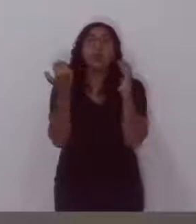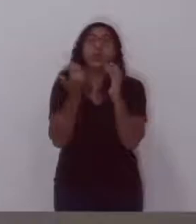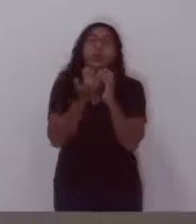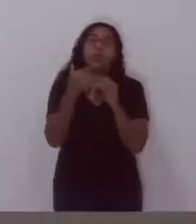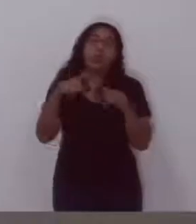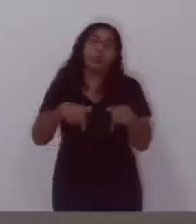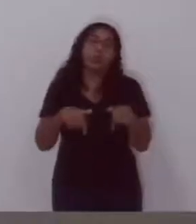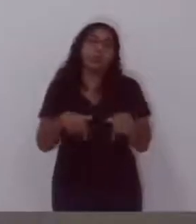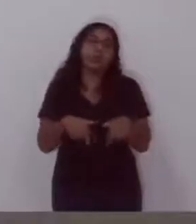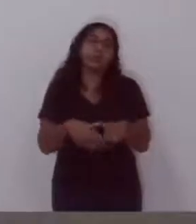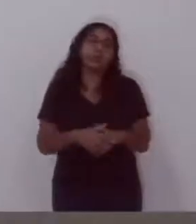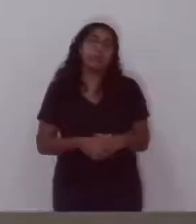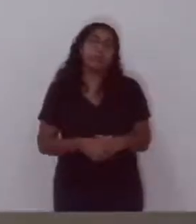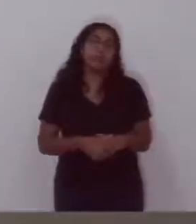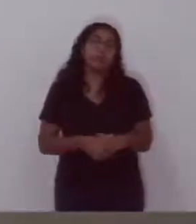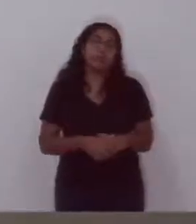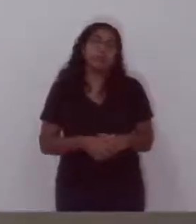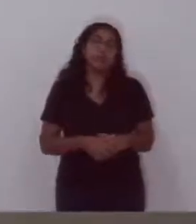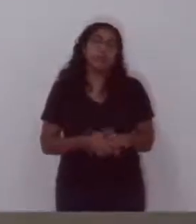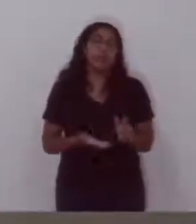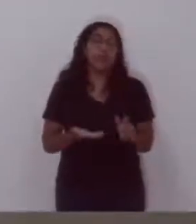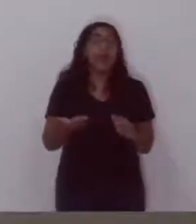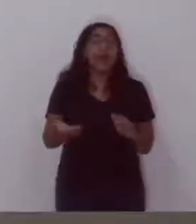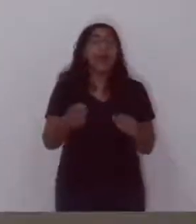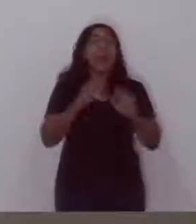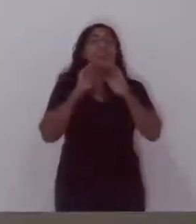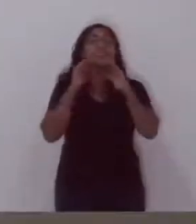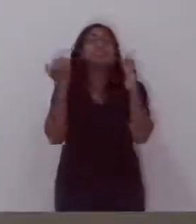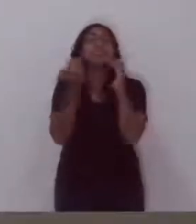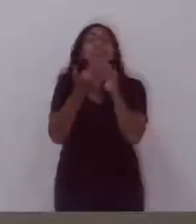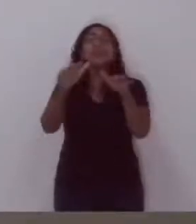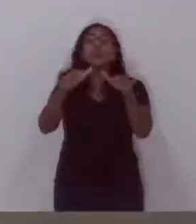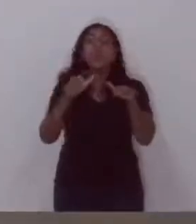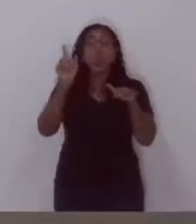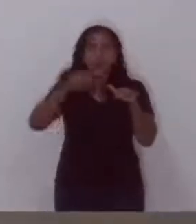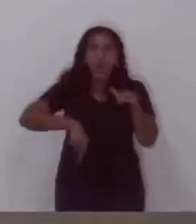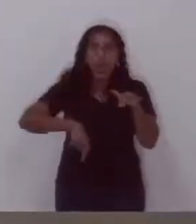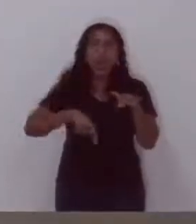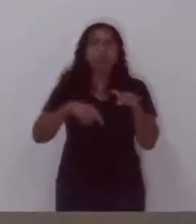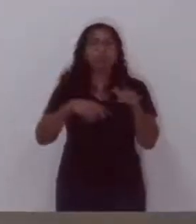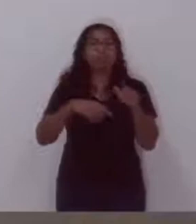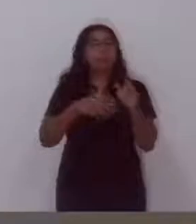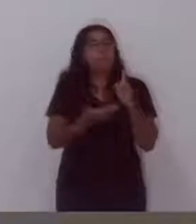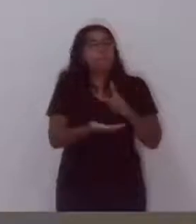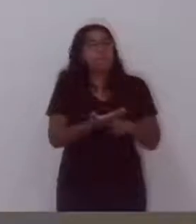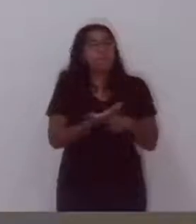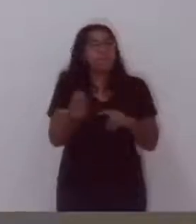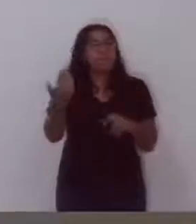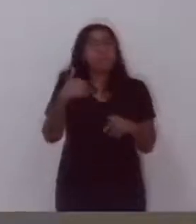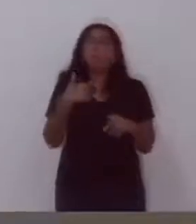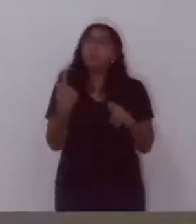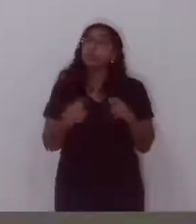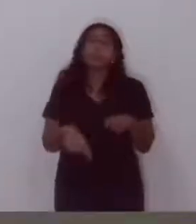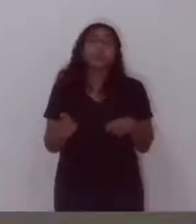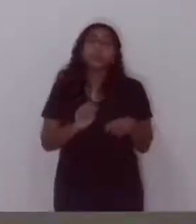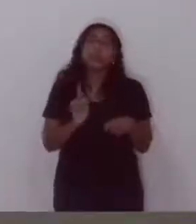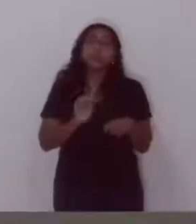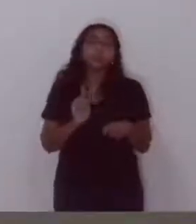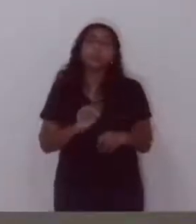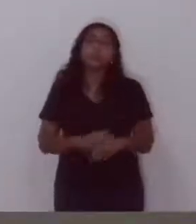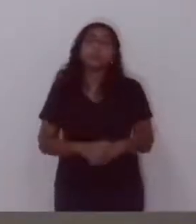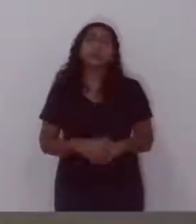extraordinária. Uma sessão extraordinária é essa que não é obrigado a vir, mas tem um compromisso com a população de votar algumas questões importantes, como